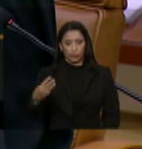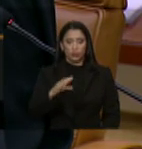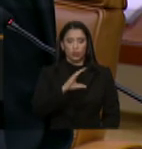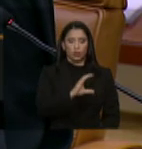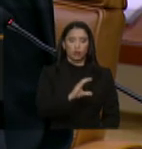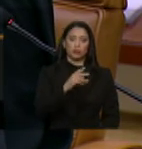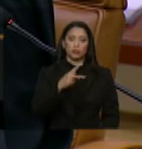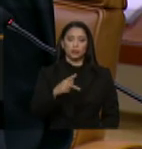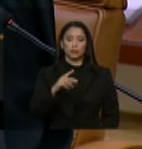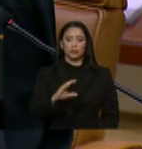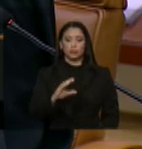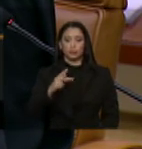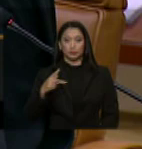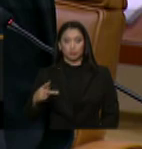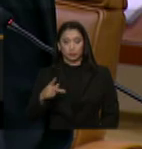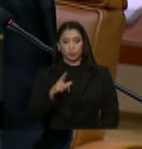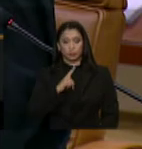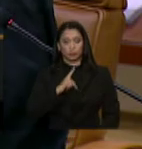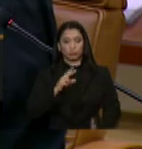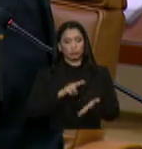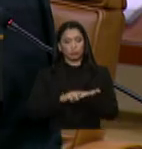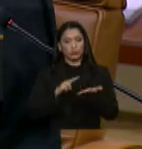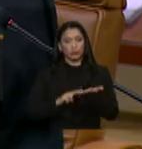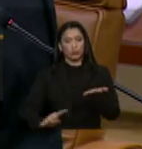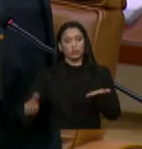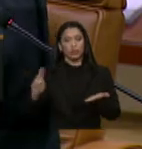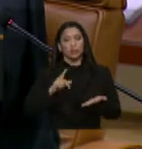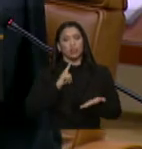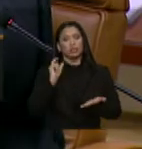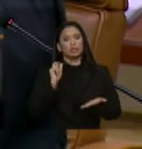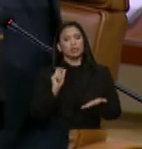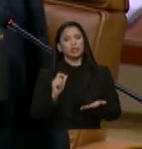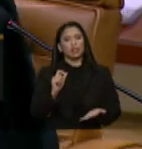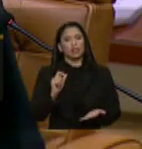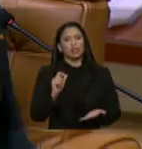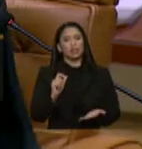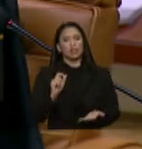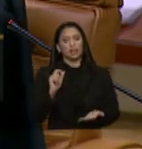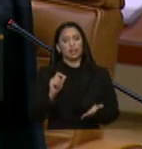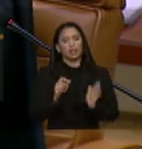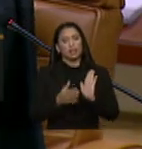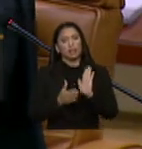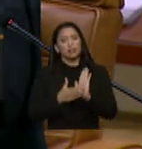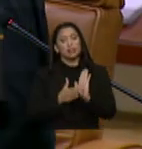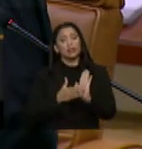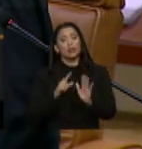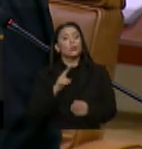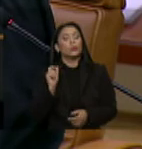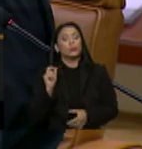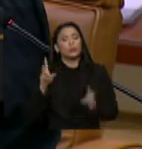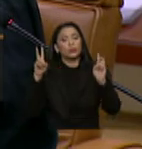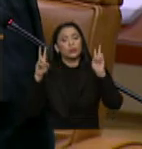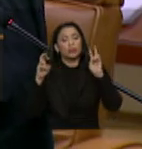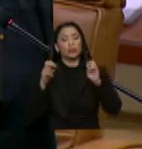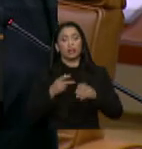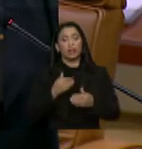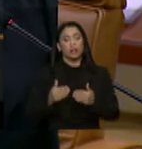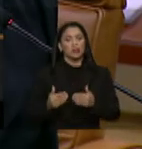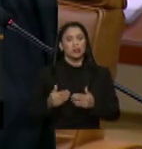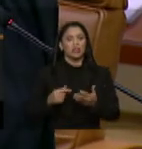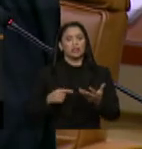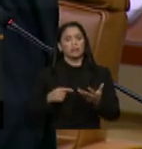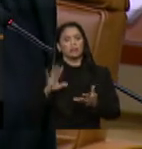que disciplina as cartas rogatórias a questão toda se dá a partir